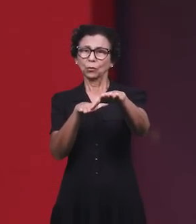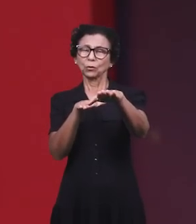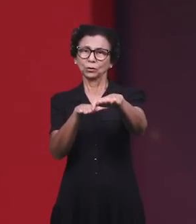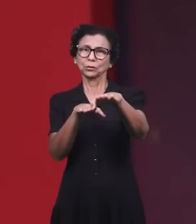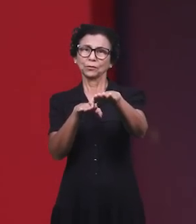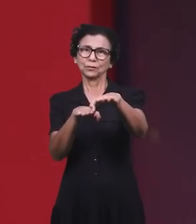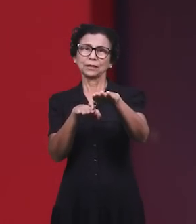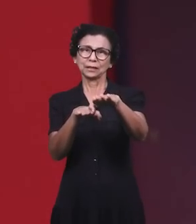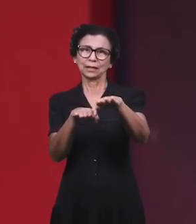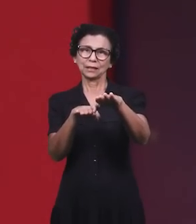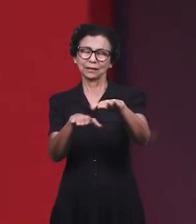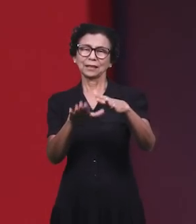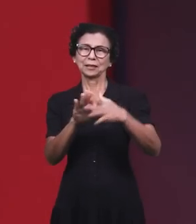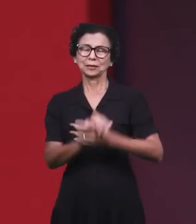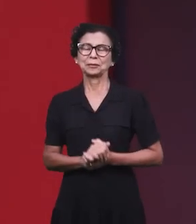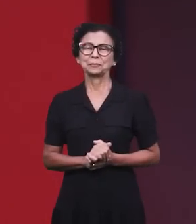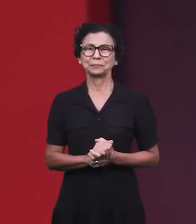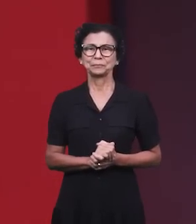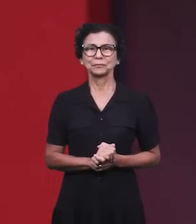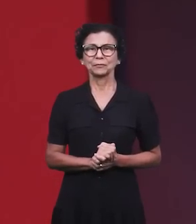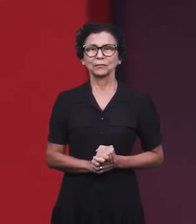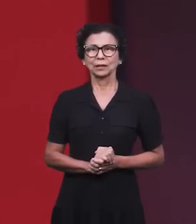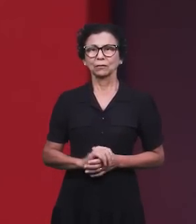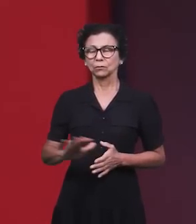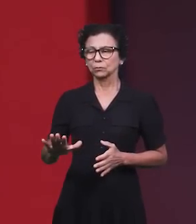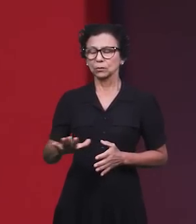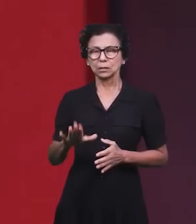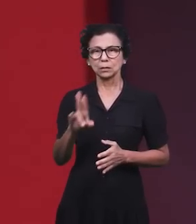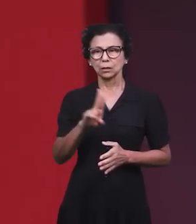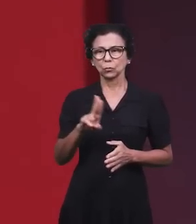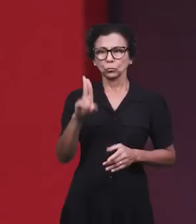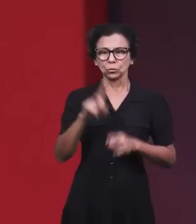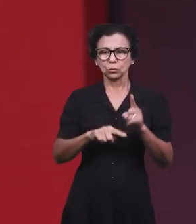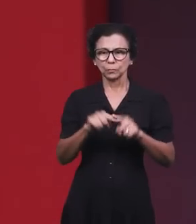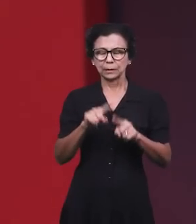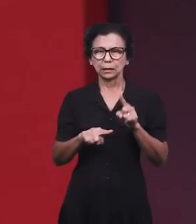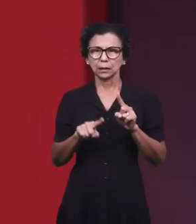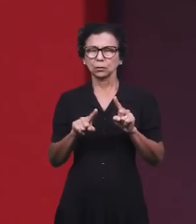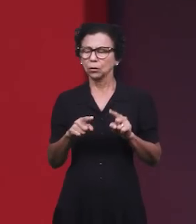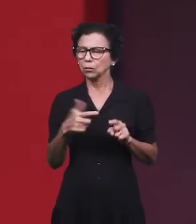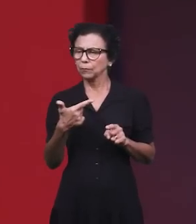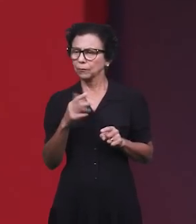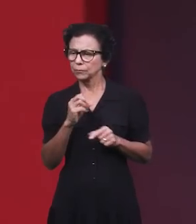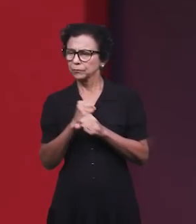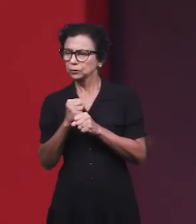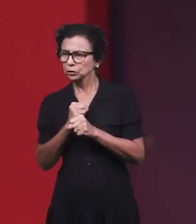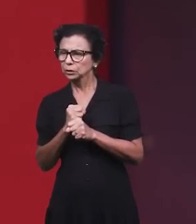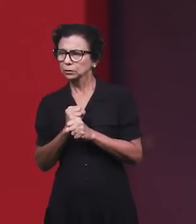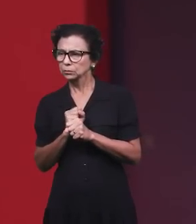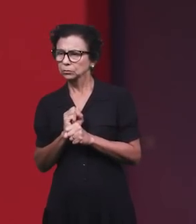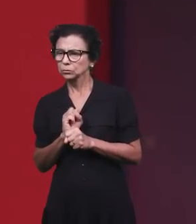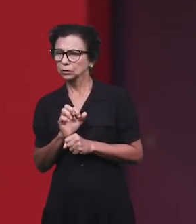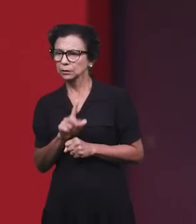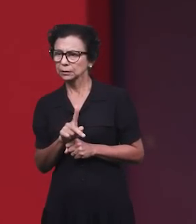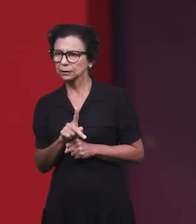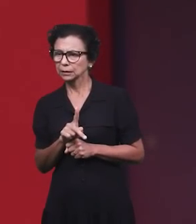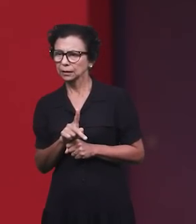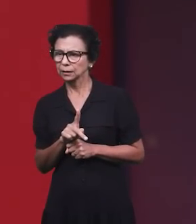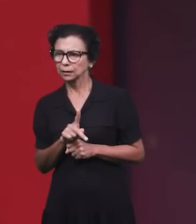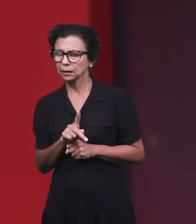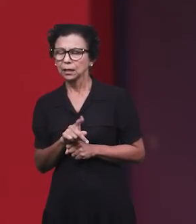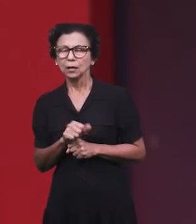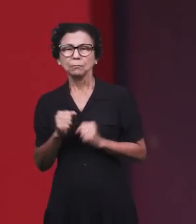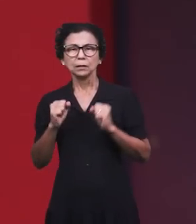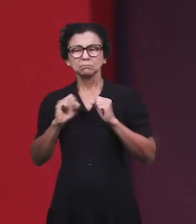pavimento, né? Então, você aplica o pavimento de concreto, que ele vai durar 20 anos. Ok, é a vida útil de projeto. Não se faz a